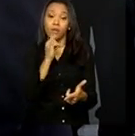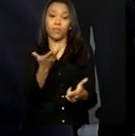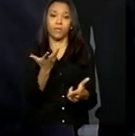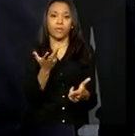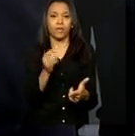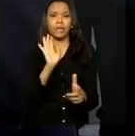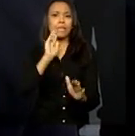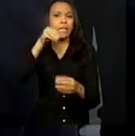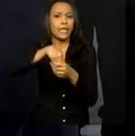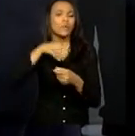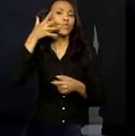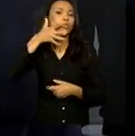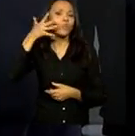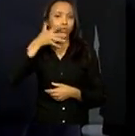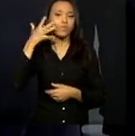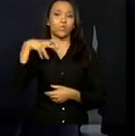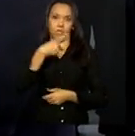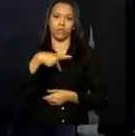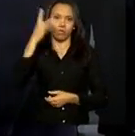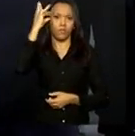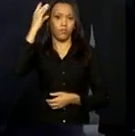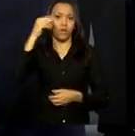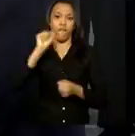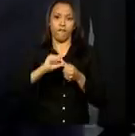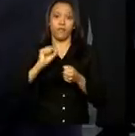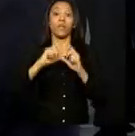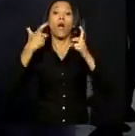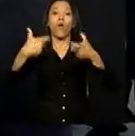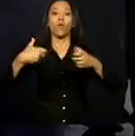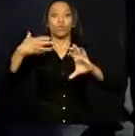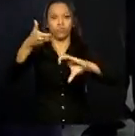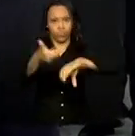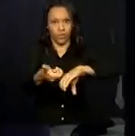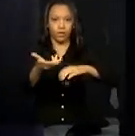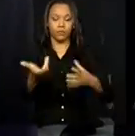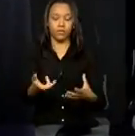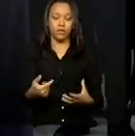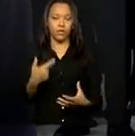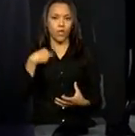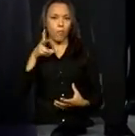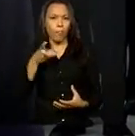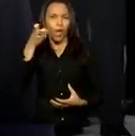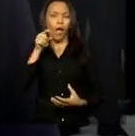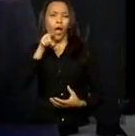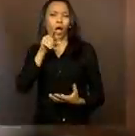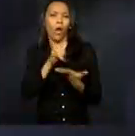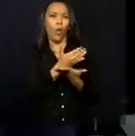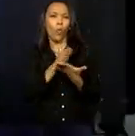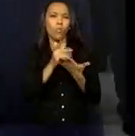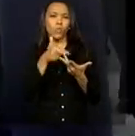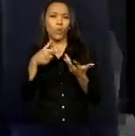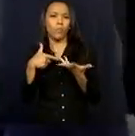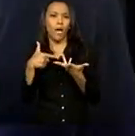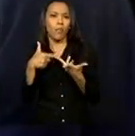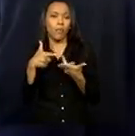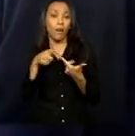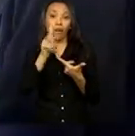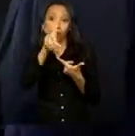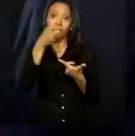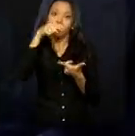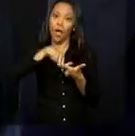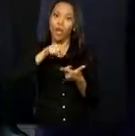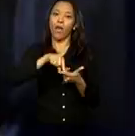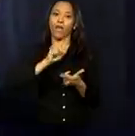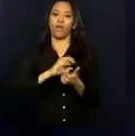dentro do discurso feito no Congresso pela presidente Rousseff, nós podemos trazer em consideração alguns elementos que são históricos na formação dessa